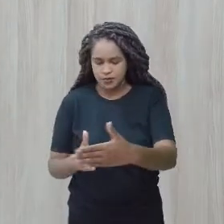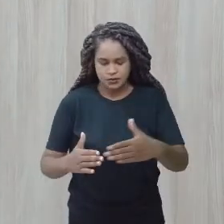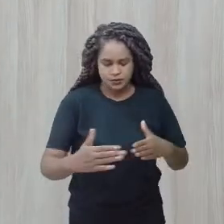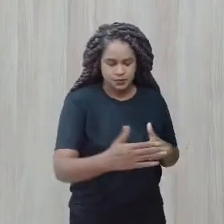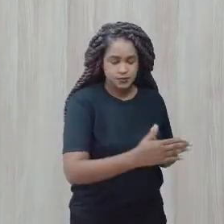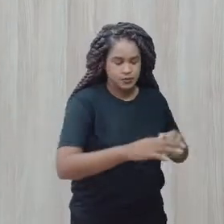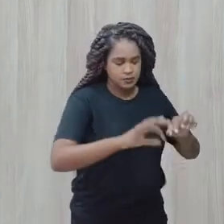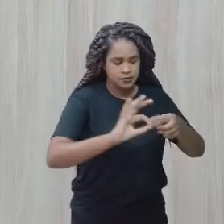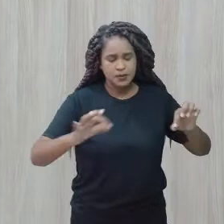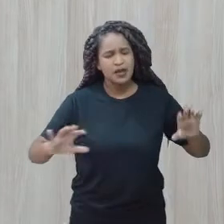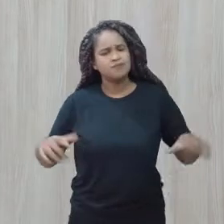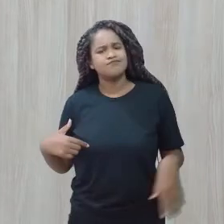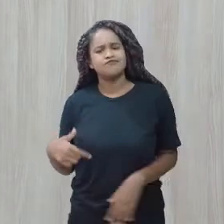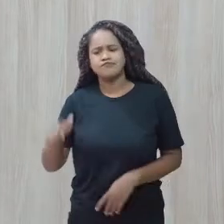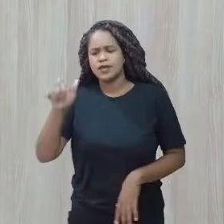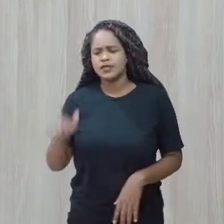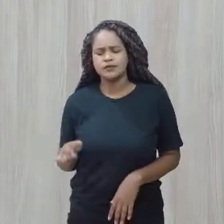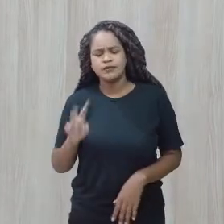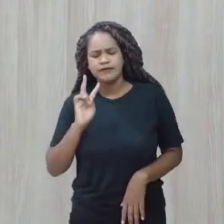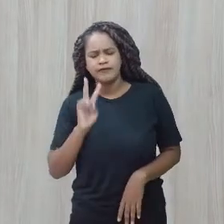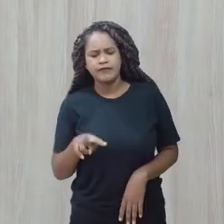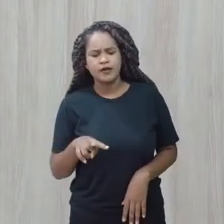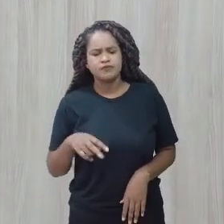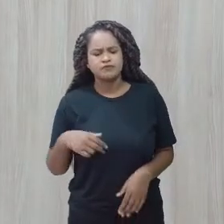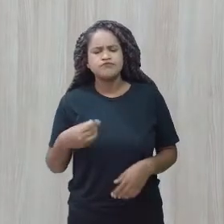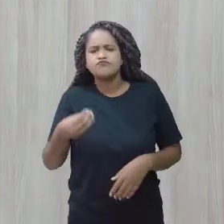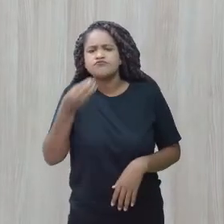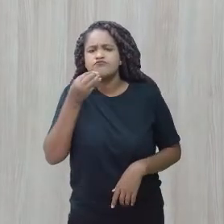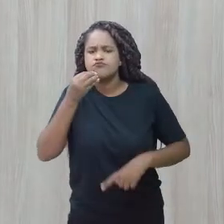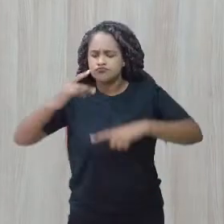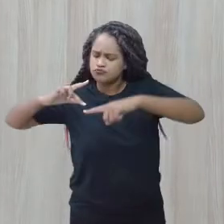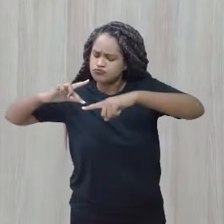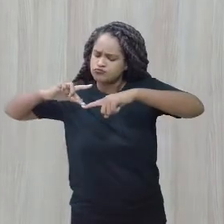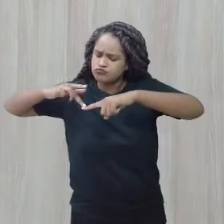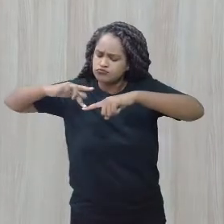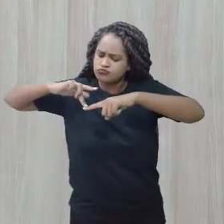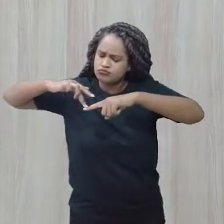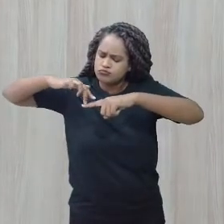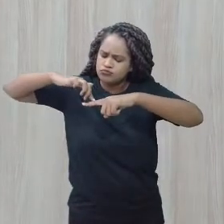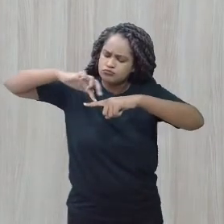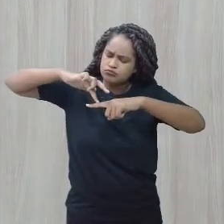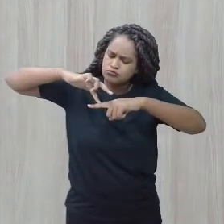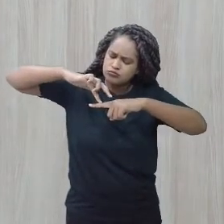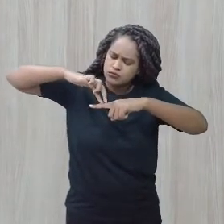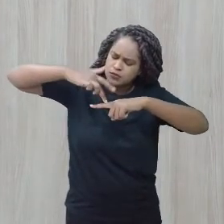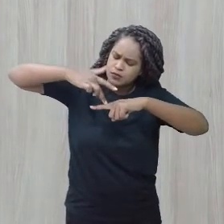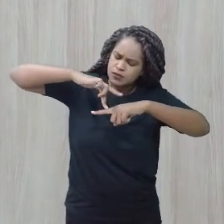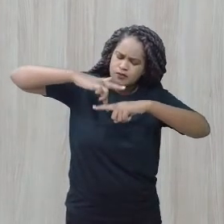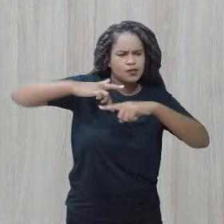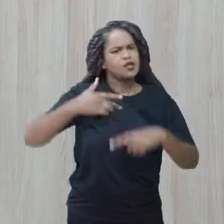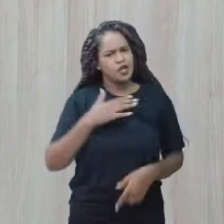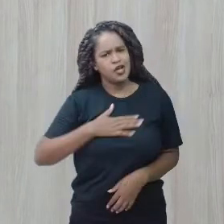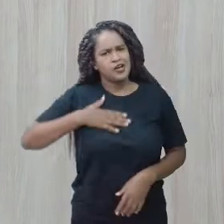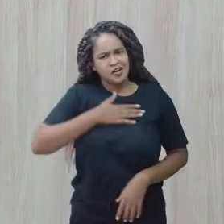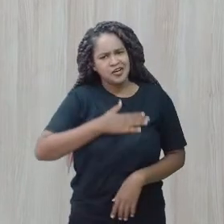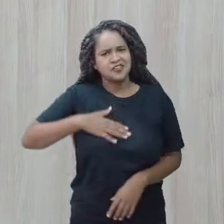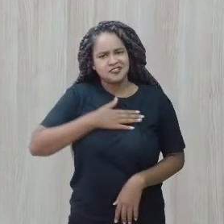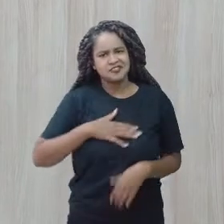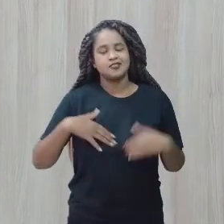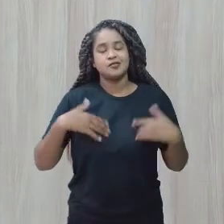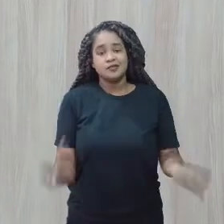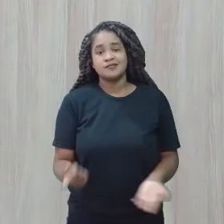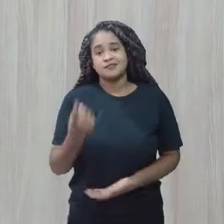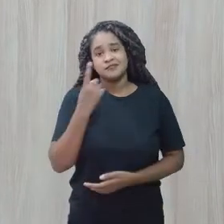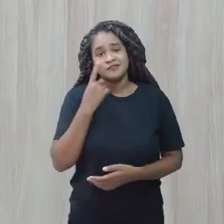ali naquelas correntes. Então vejam que era uma questão muito mais arriscada, né? Quando a gente fala de práticas corporais